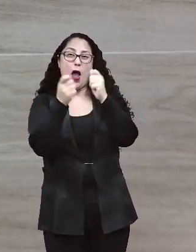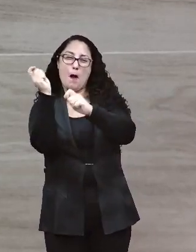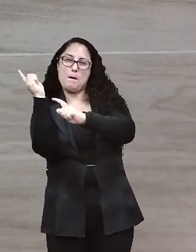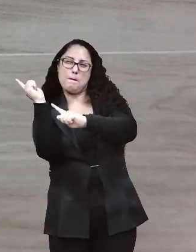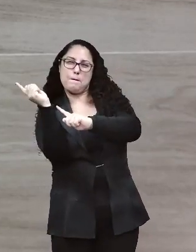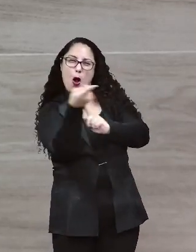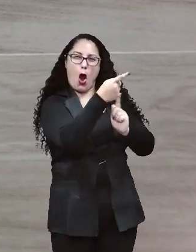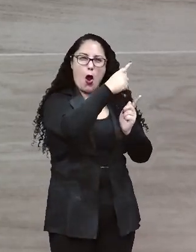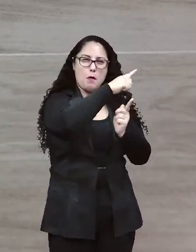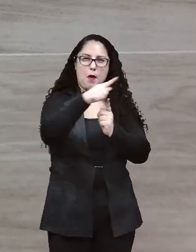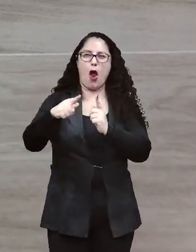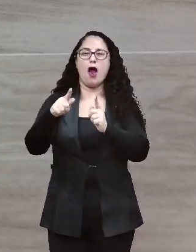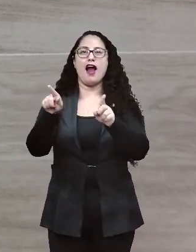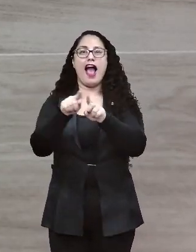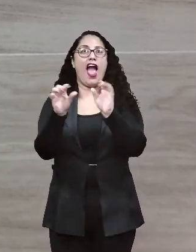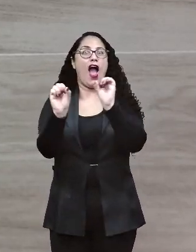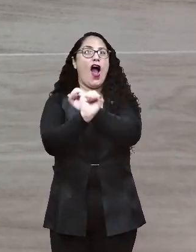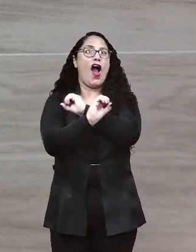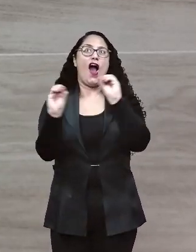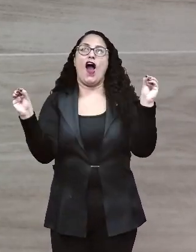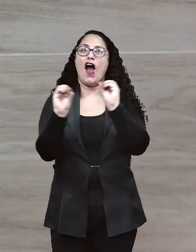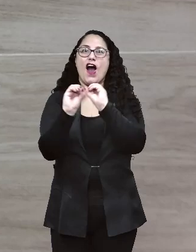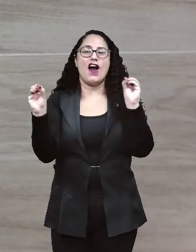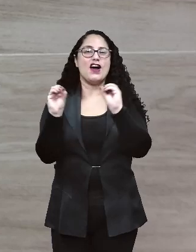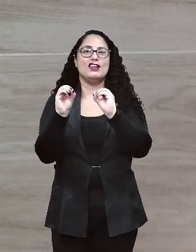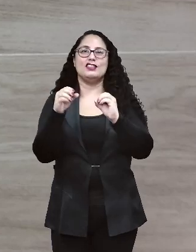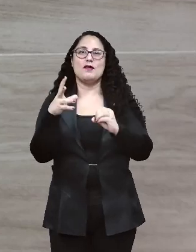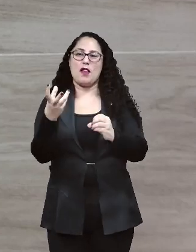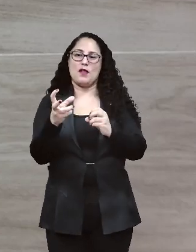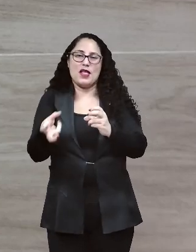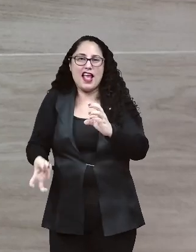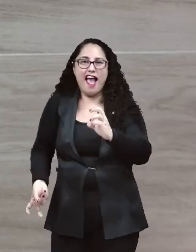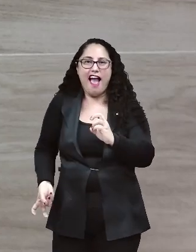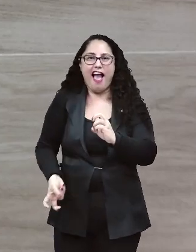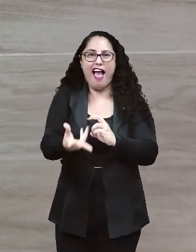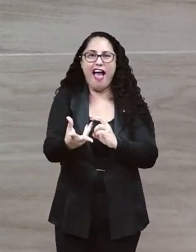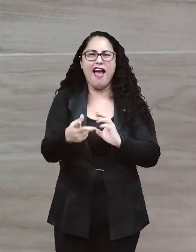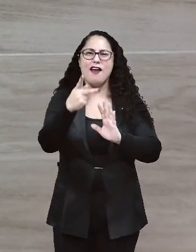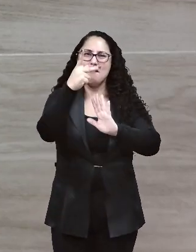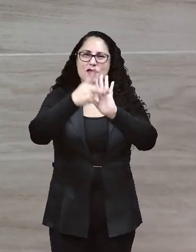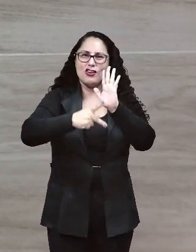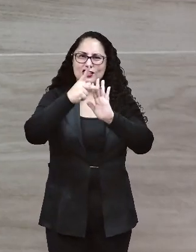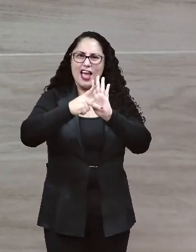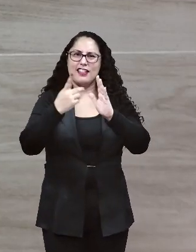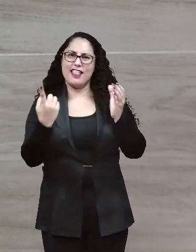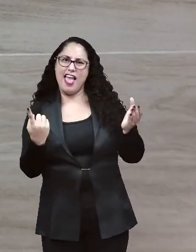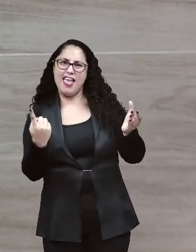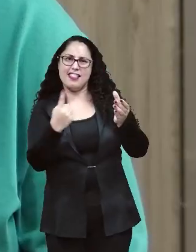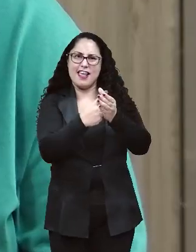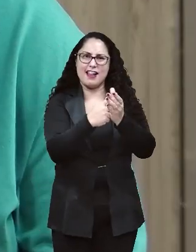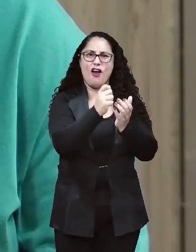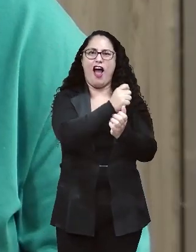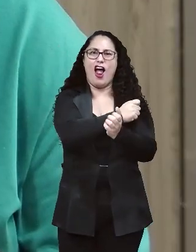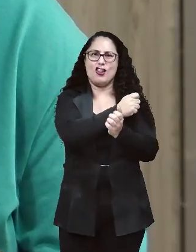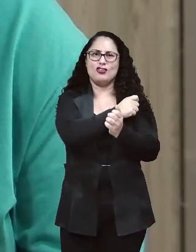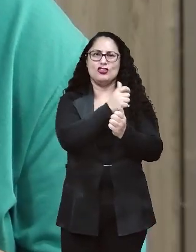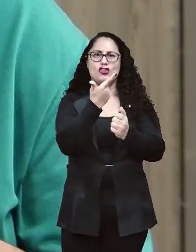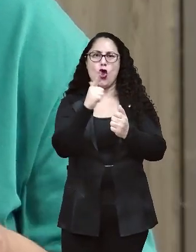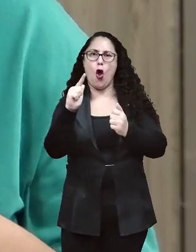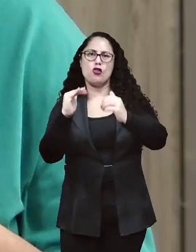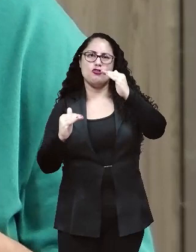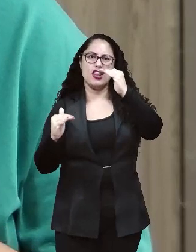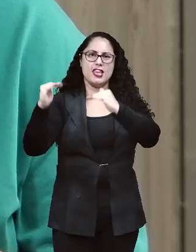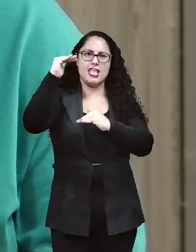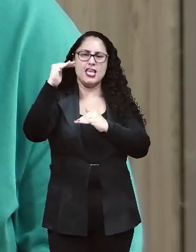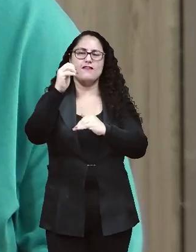Cortando melancias para todo lado. Ótimo. Jogando boliche. E nesse projeto tem a integração com estudantes de outros níveis,